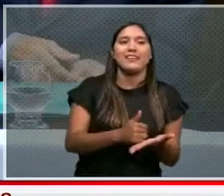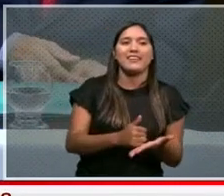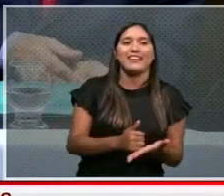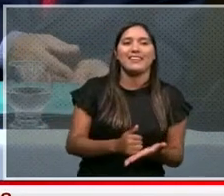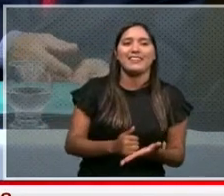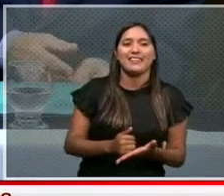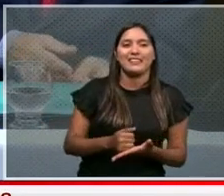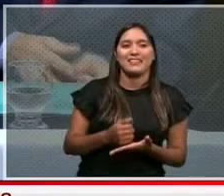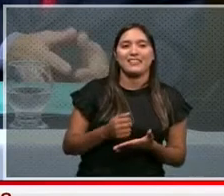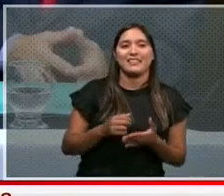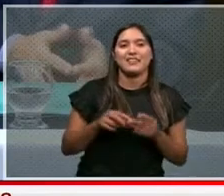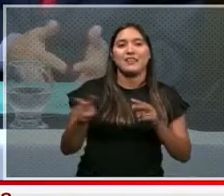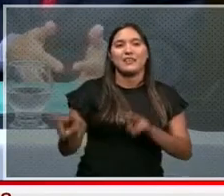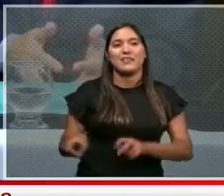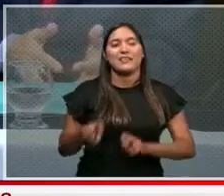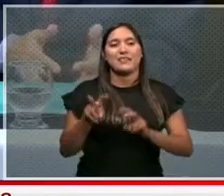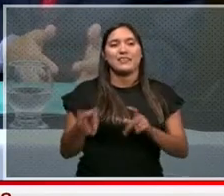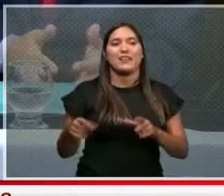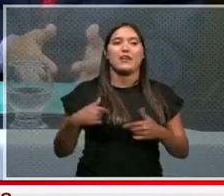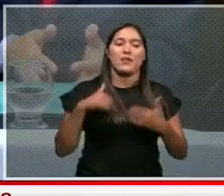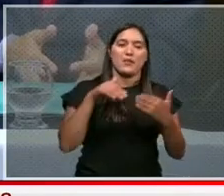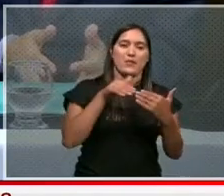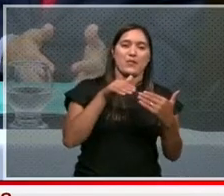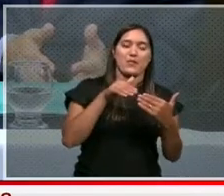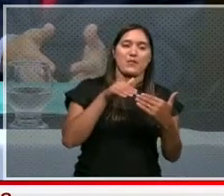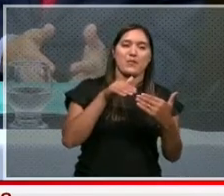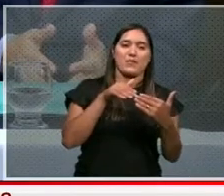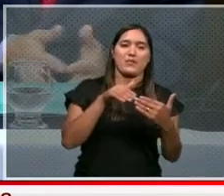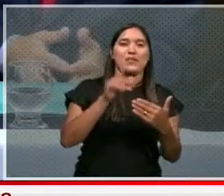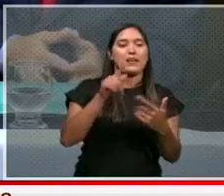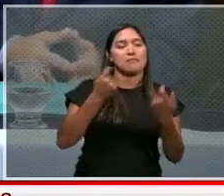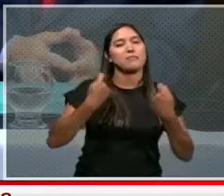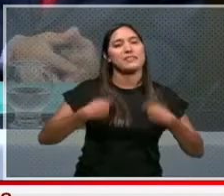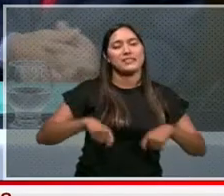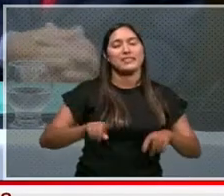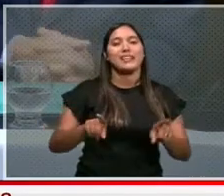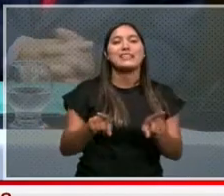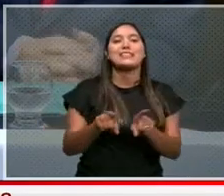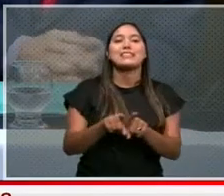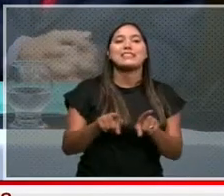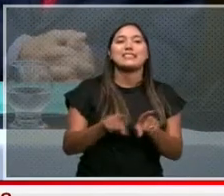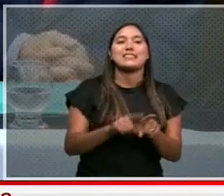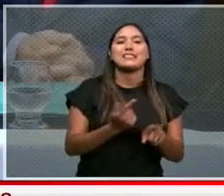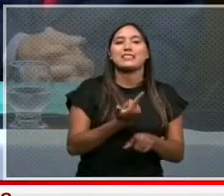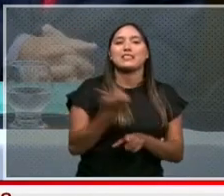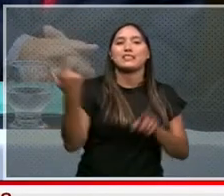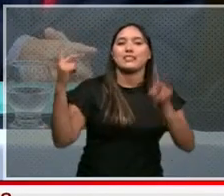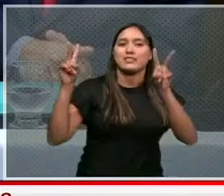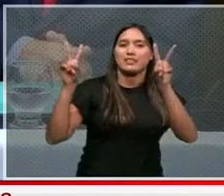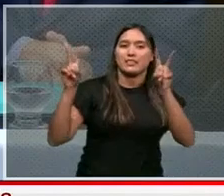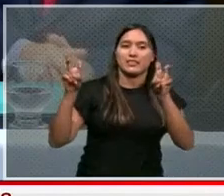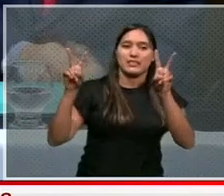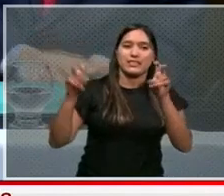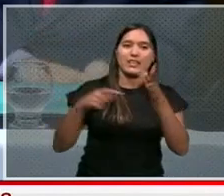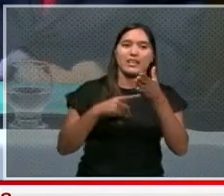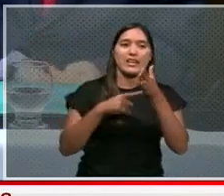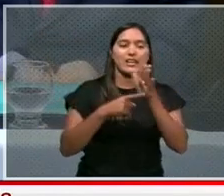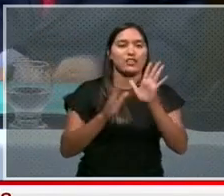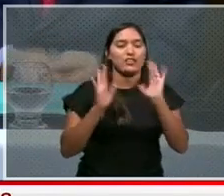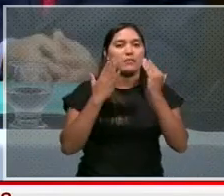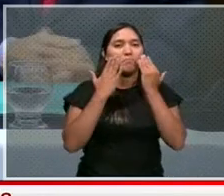que eu concordo é uma necessidade até outros temas que aqui apareceram